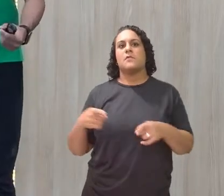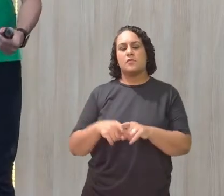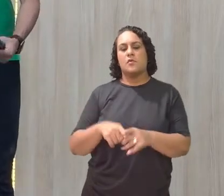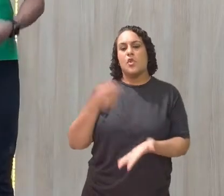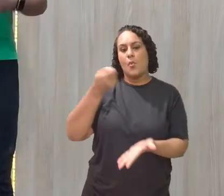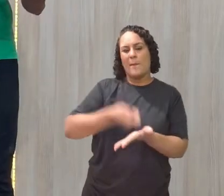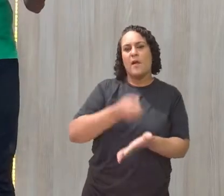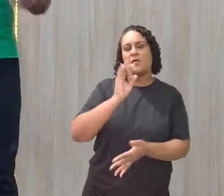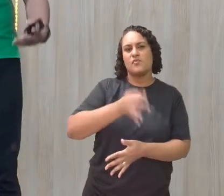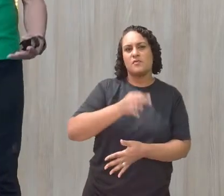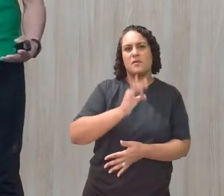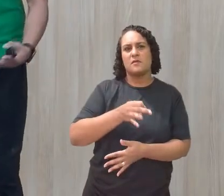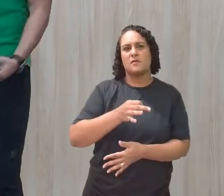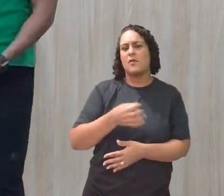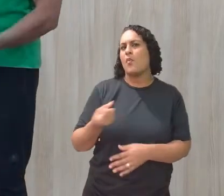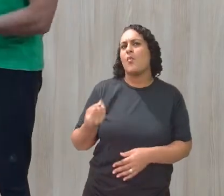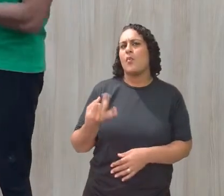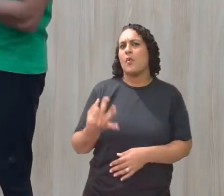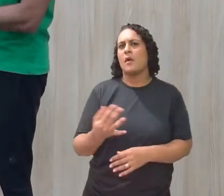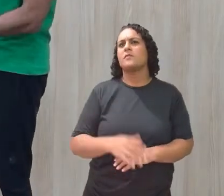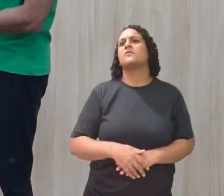dia. Então, quantos sócios são?